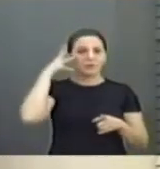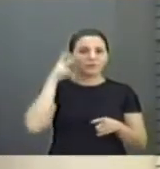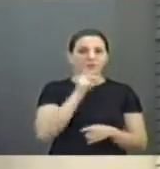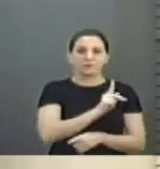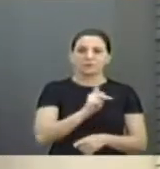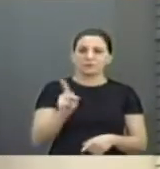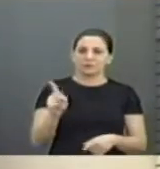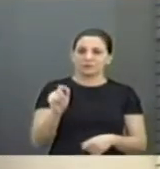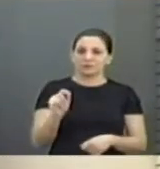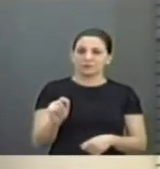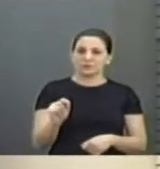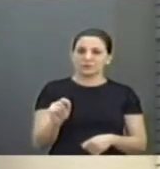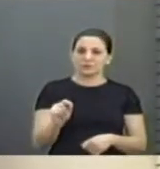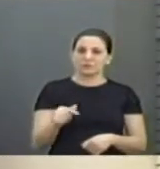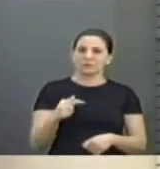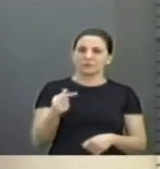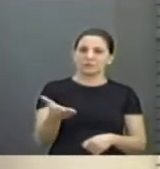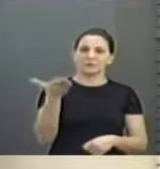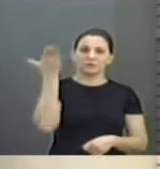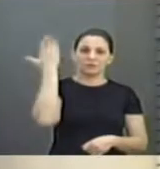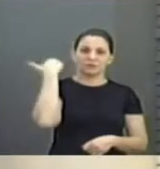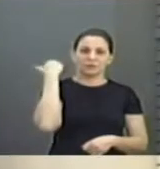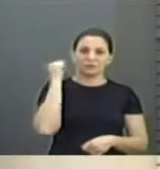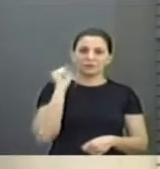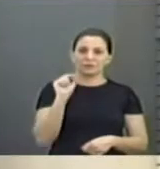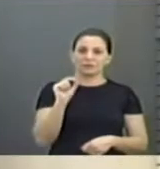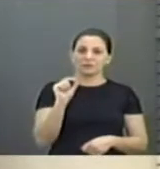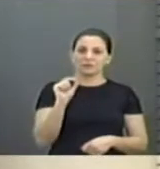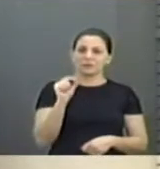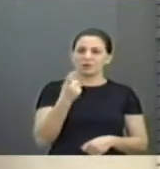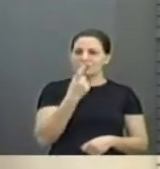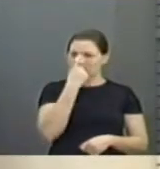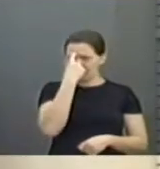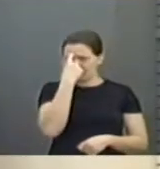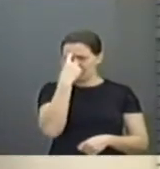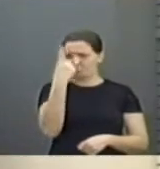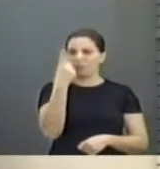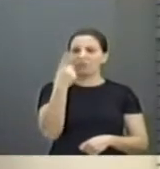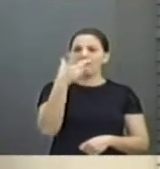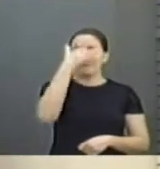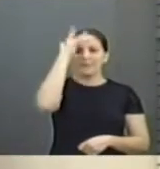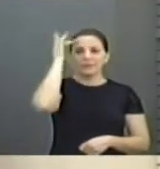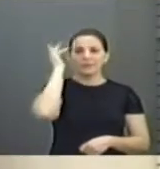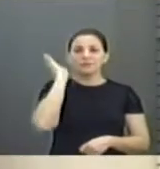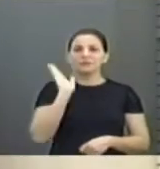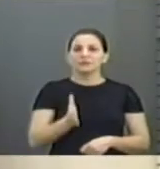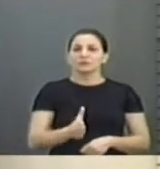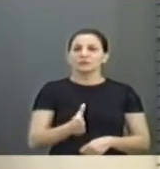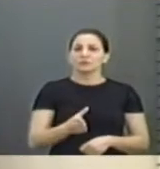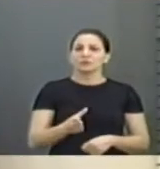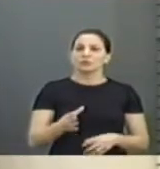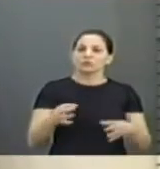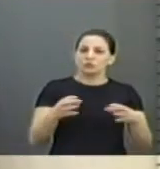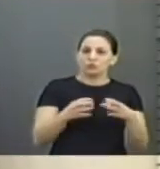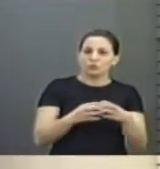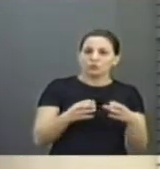presidente na semana passada, quando ele disse que ele duvida que as pessoas que hoje fazem